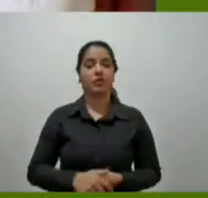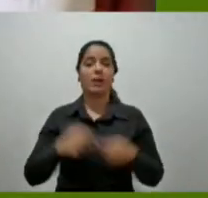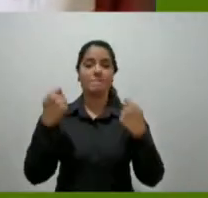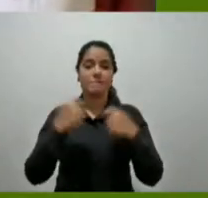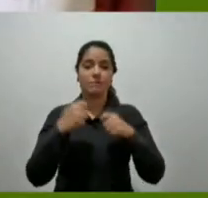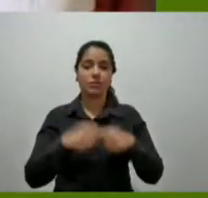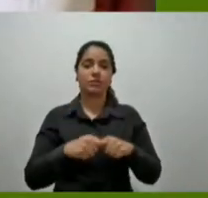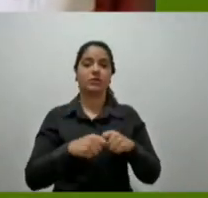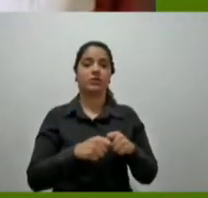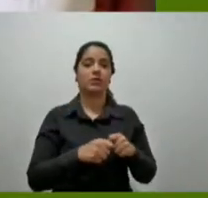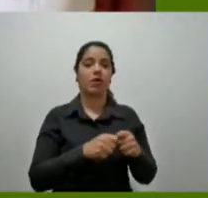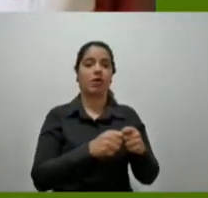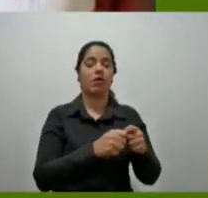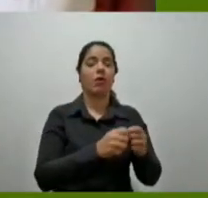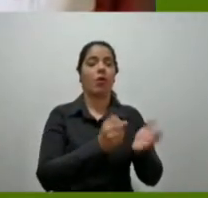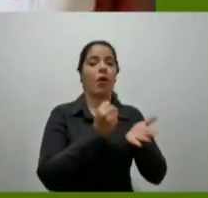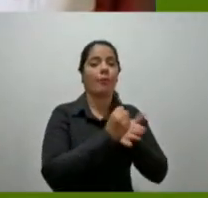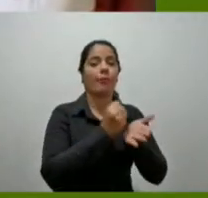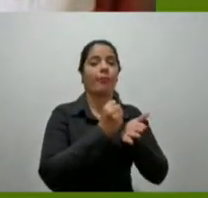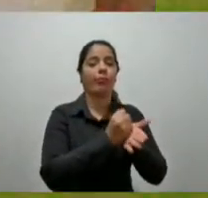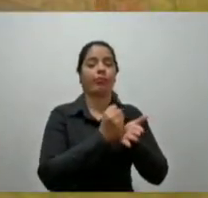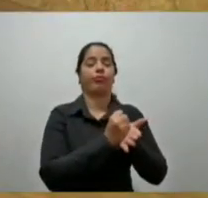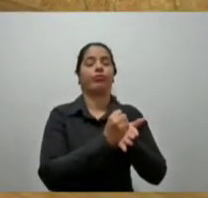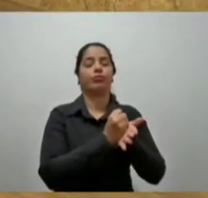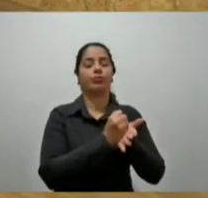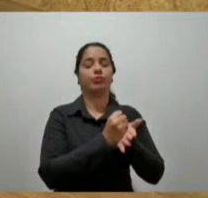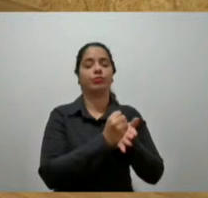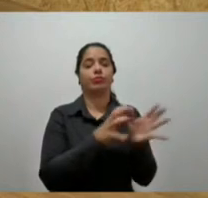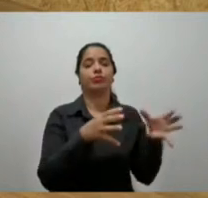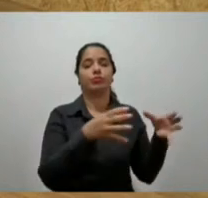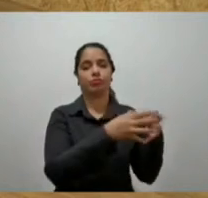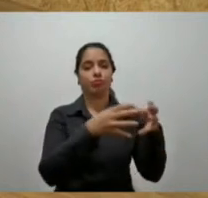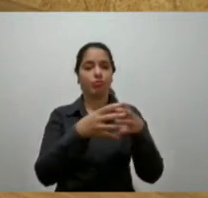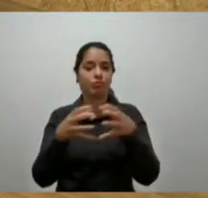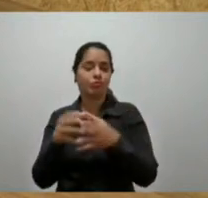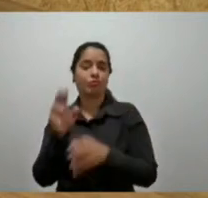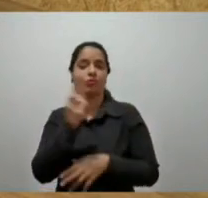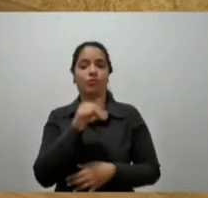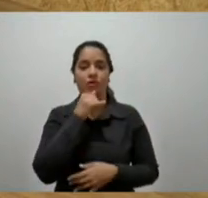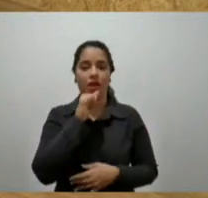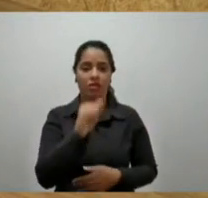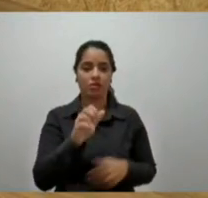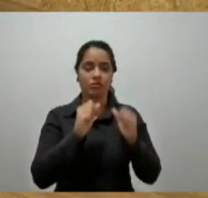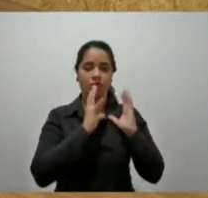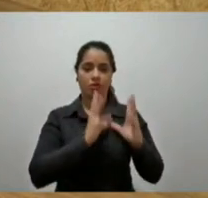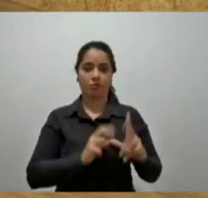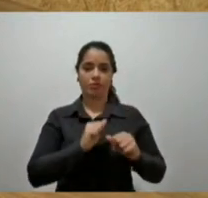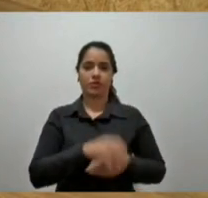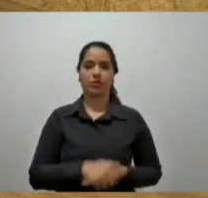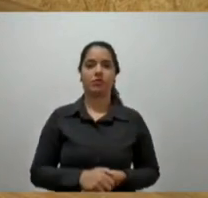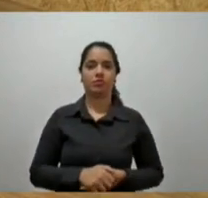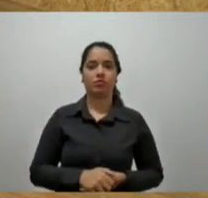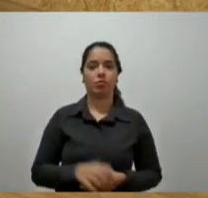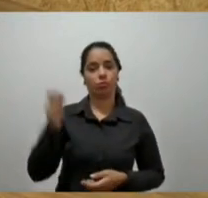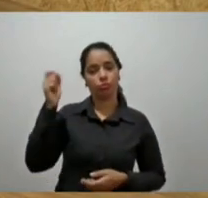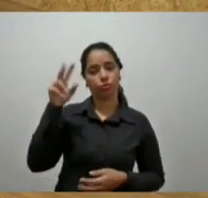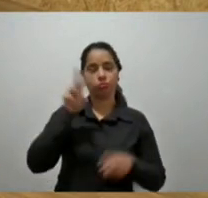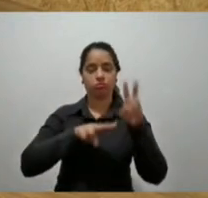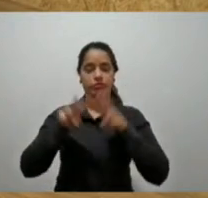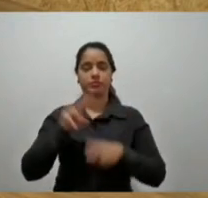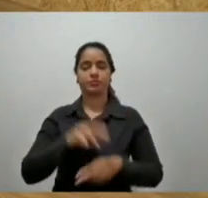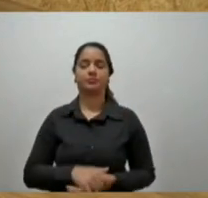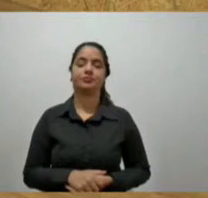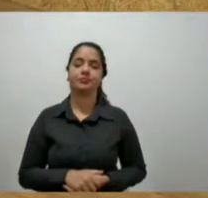outra forma alternativa de energia. Bacana. Turma participando aqui com a gente, o Adriano Salvi. Governança é fundamental